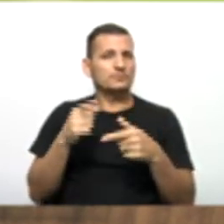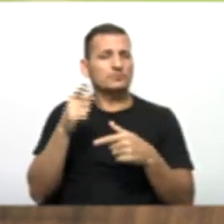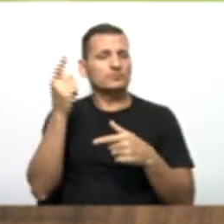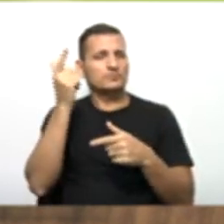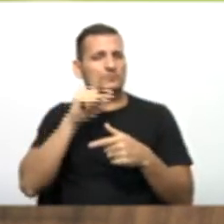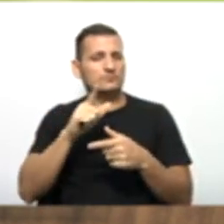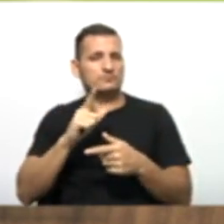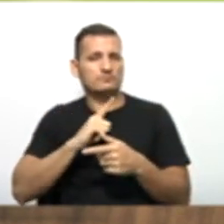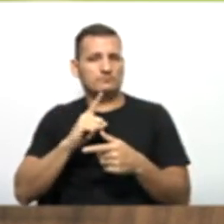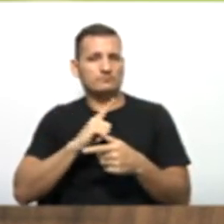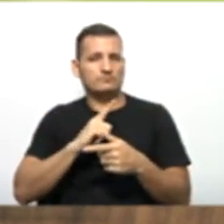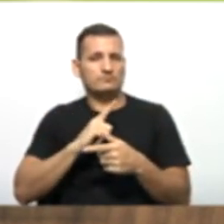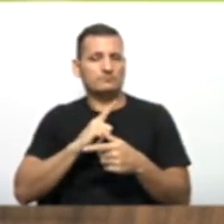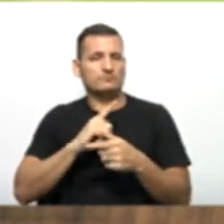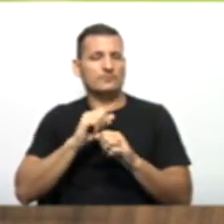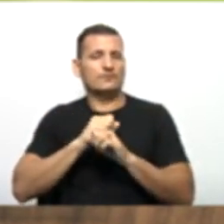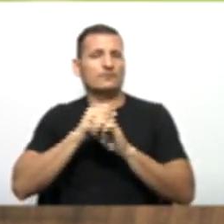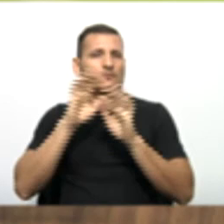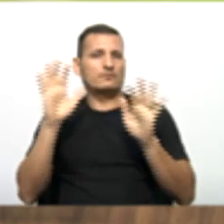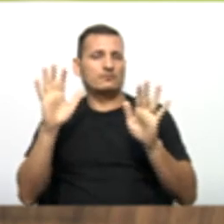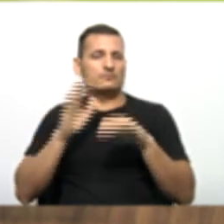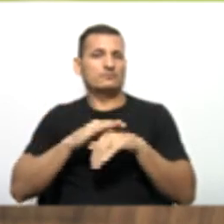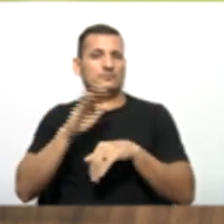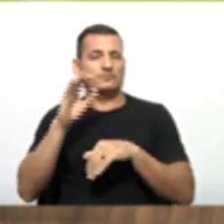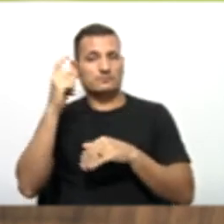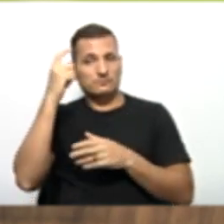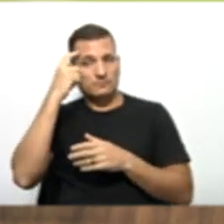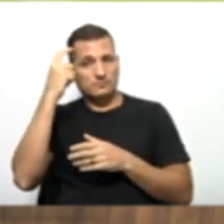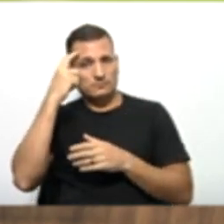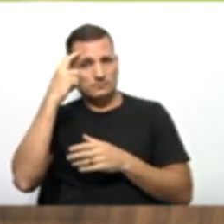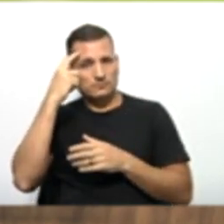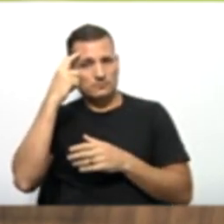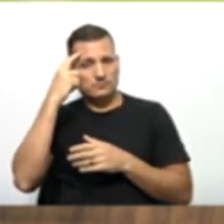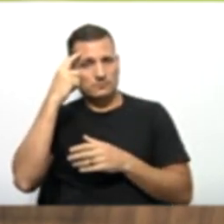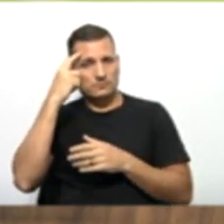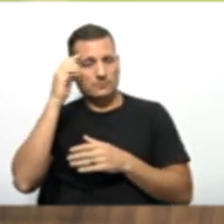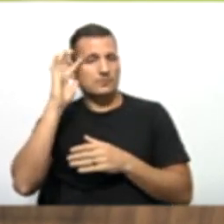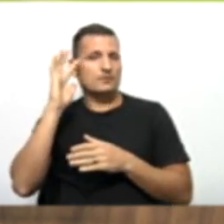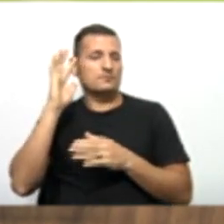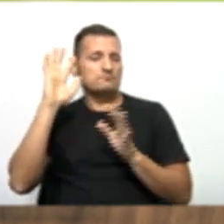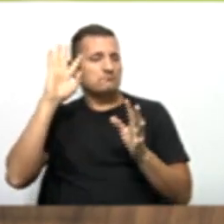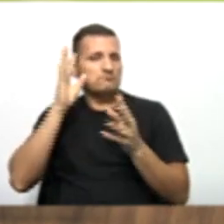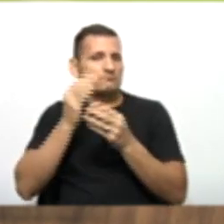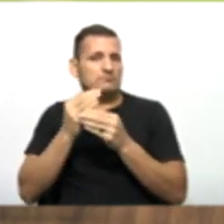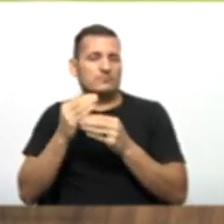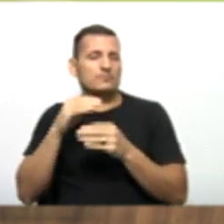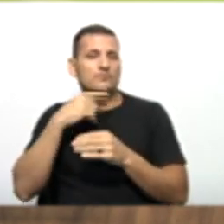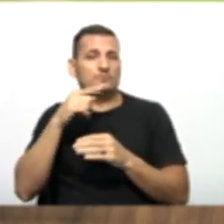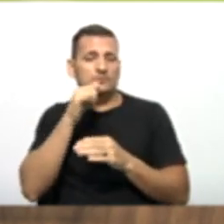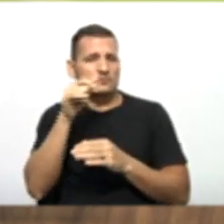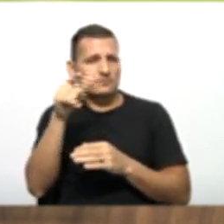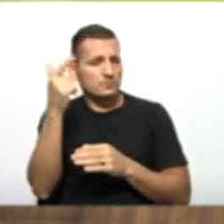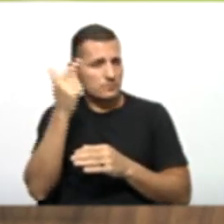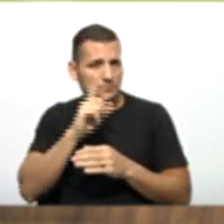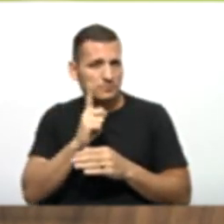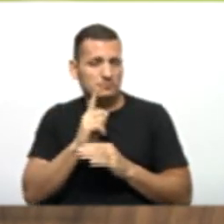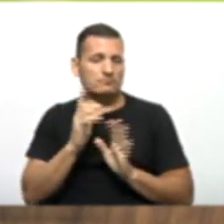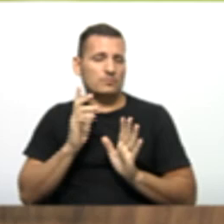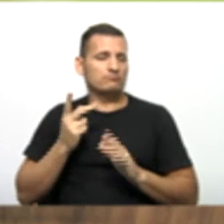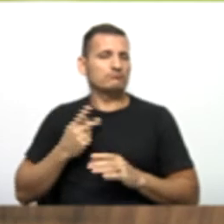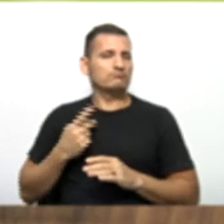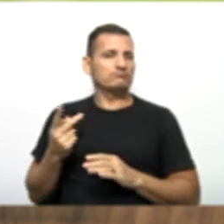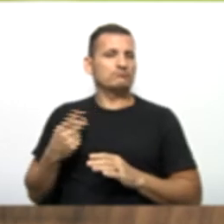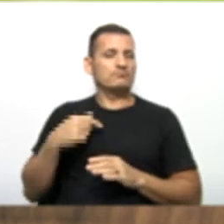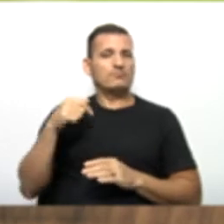uma uma claridade ali nos pensamentos e sanar essa dúvida sozinho mas se você não conseguir a gente está aqui pra isso